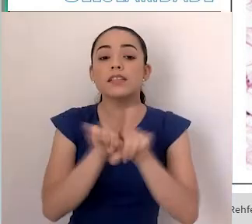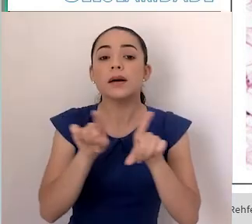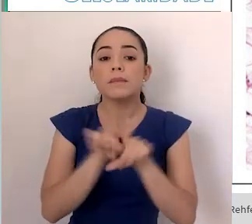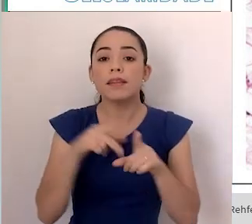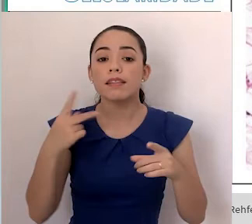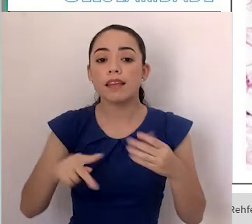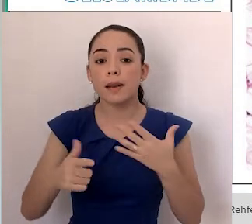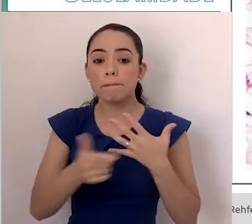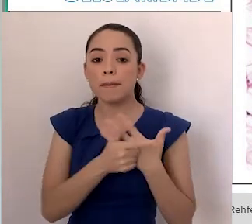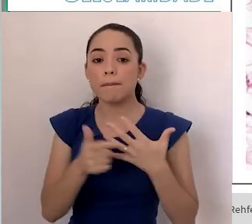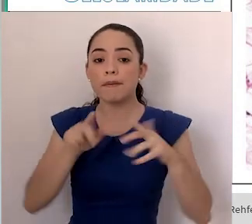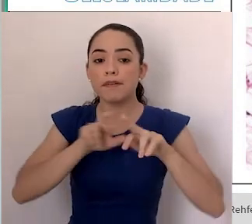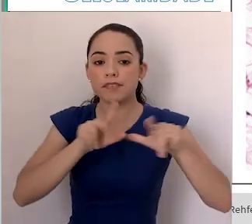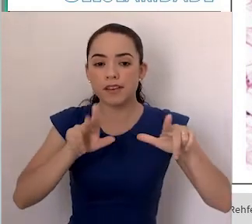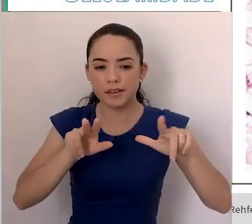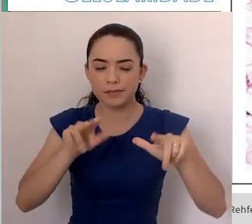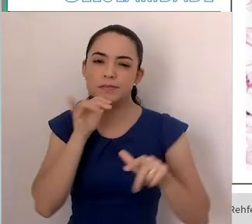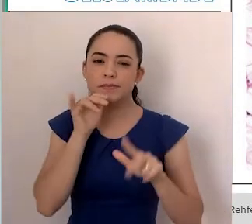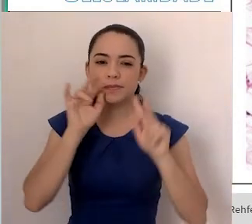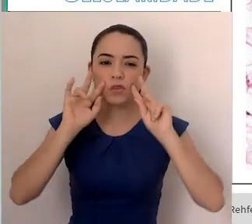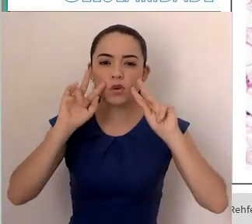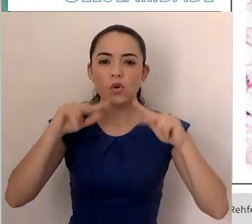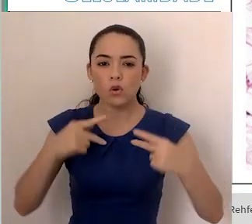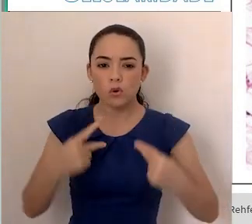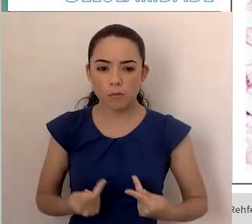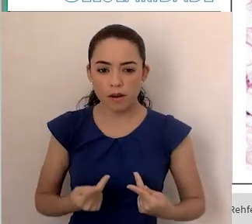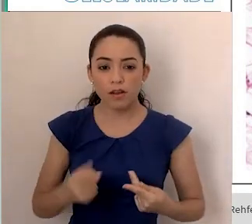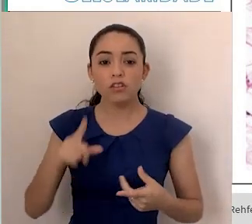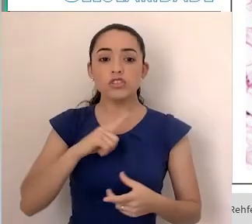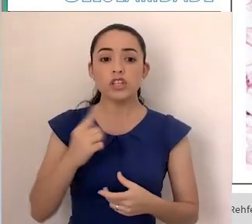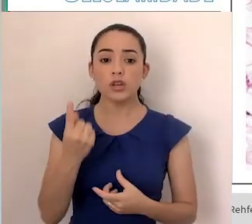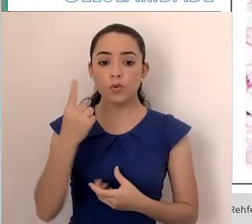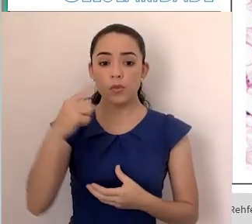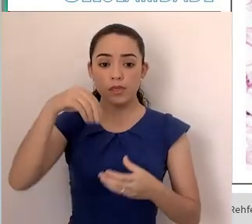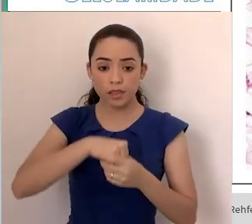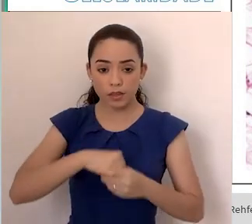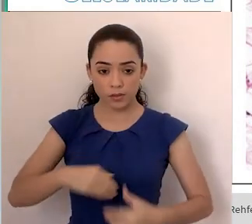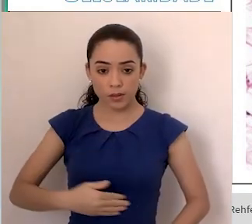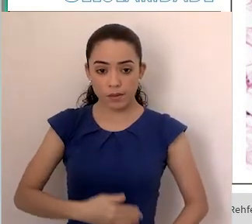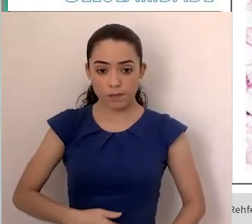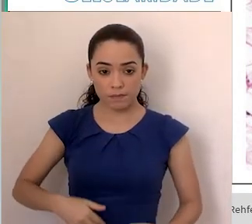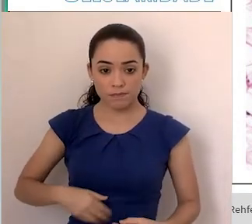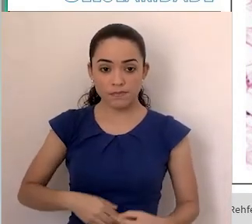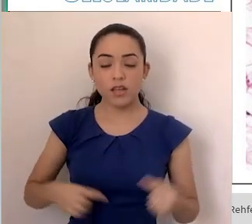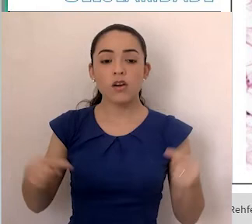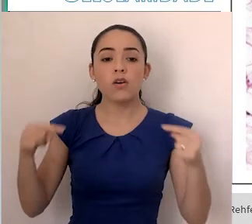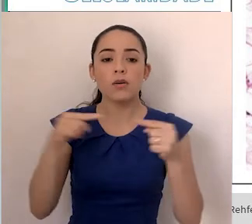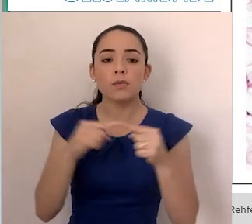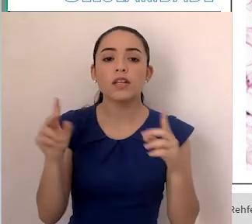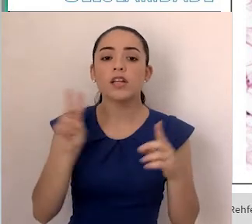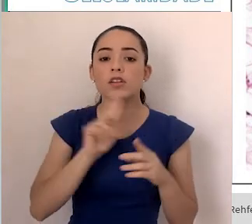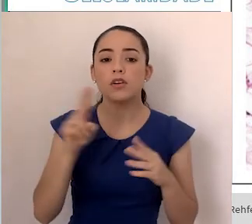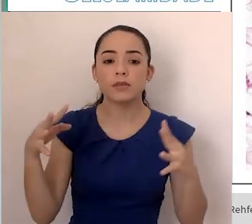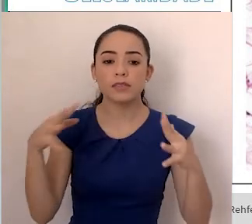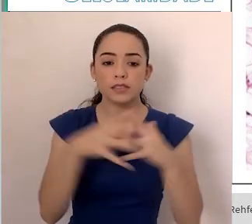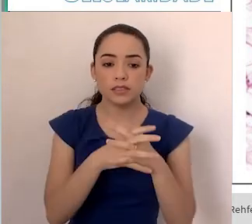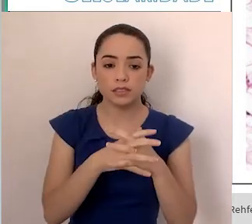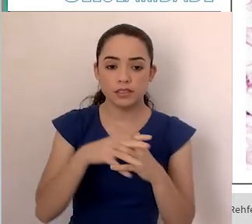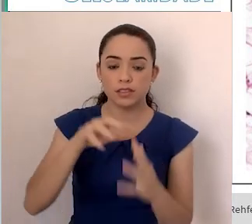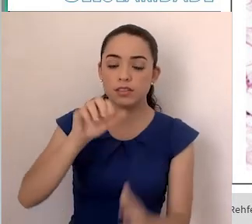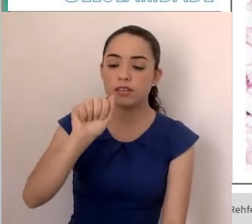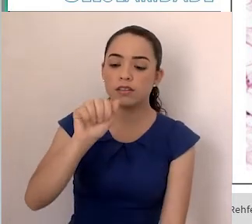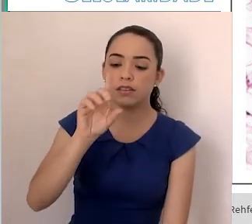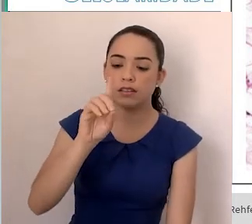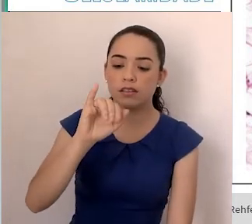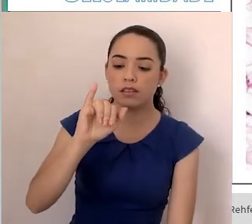centrais. Destaca-se que em humanos consiste principalmente em um componente intraabdominal central, chamado de